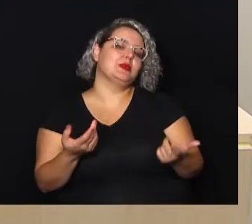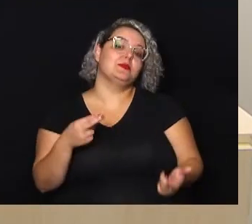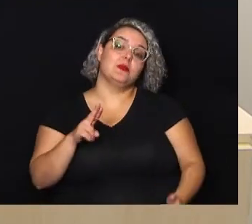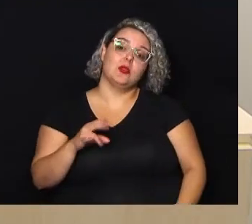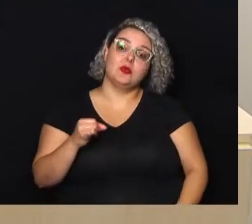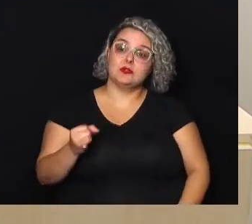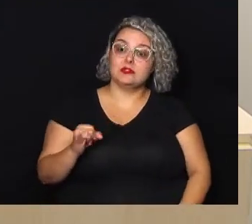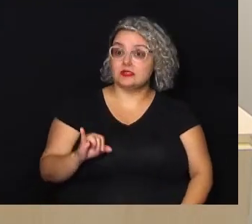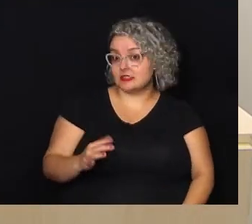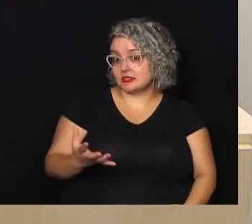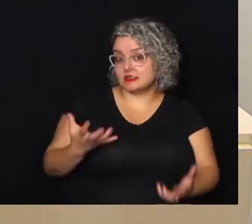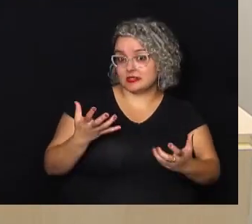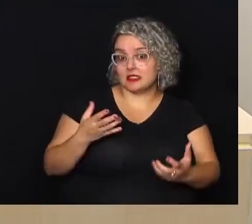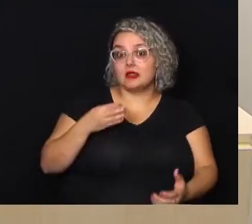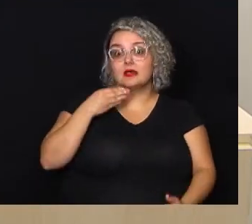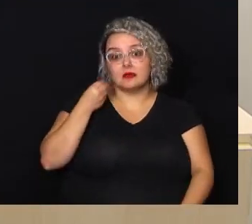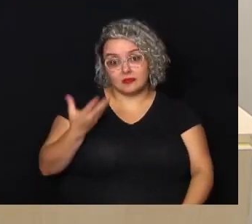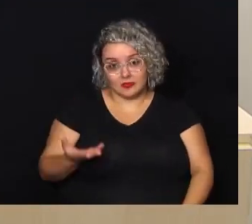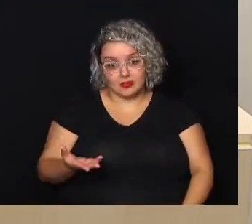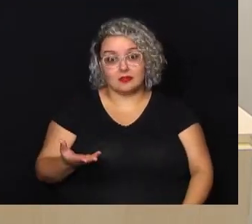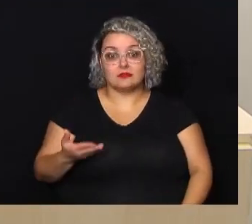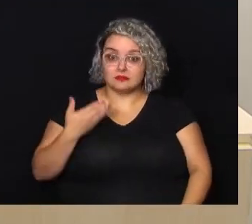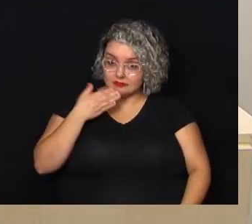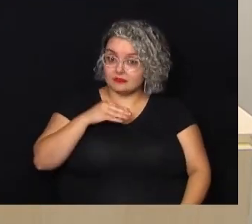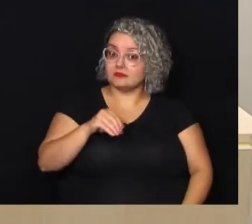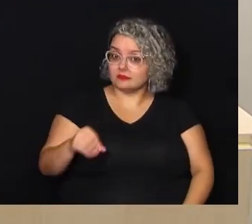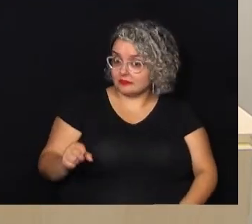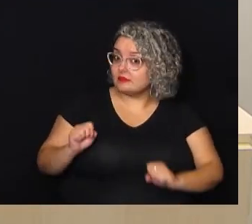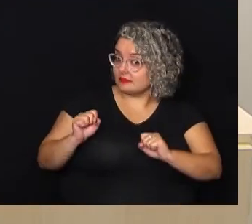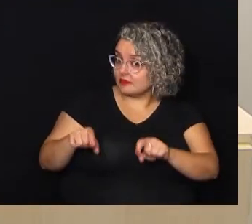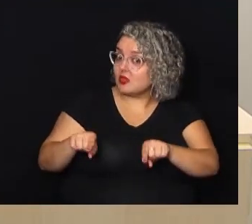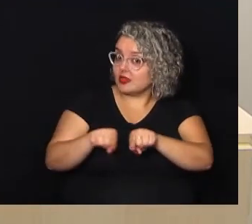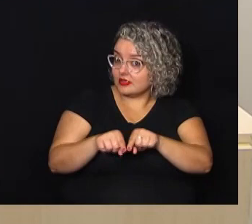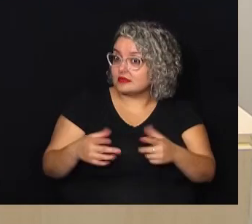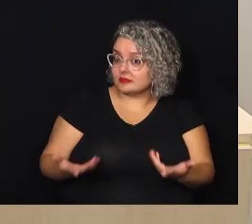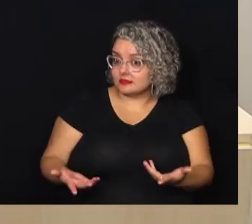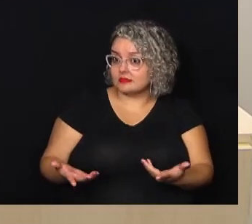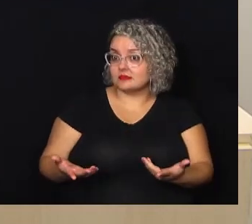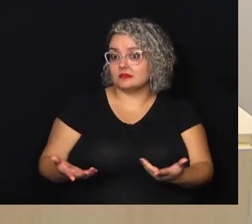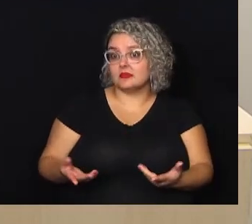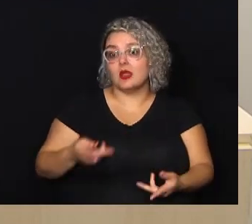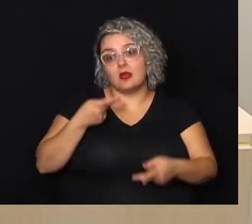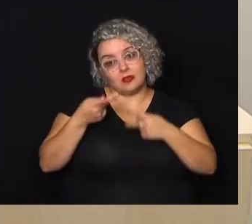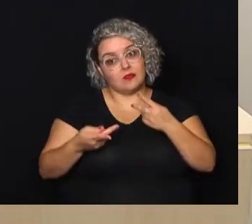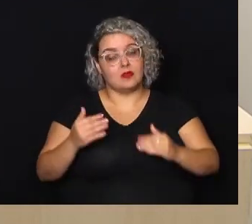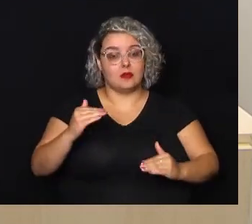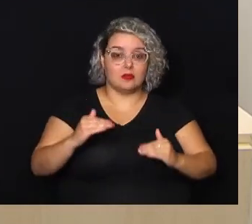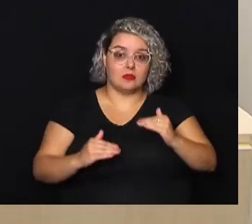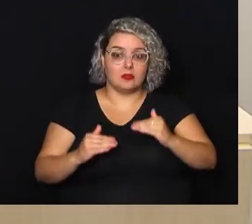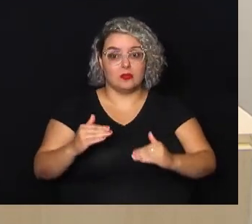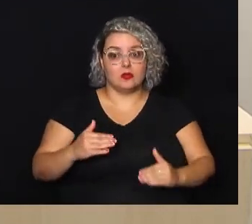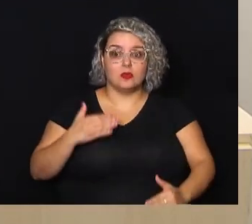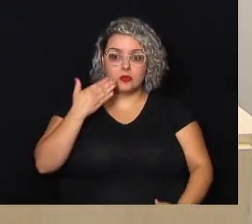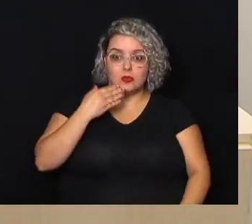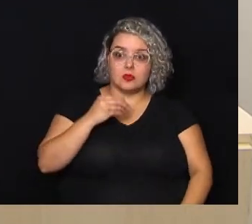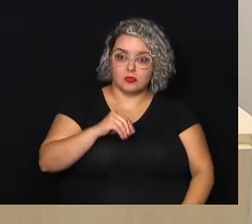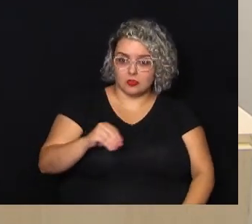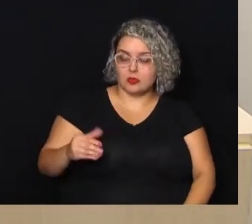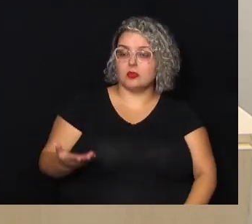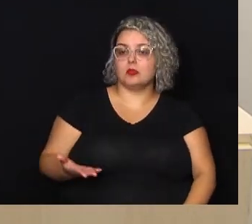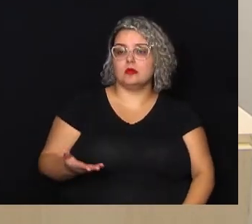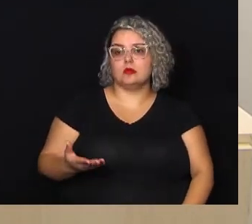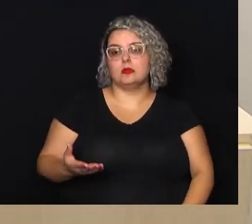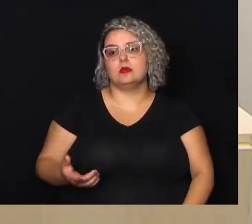Ou se você quiser provar sem a do açúcar também, é o que eu pode falei. ser também uma boa ideia. Da questão do equilíbrio do açúcar, que